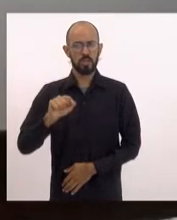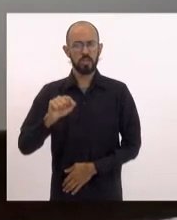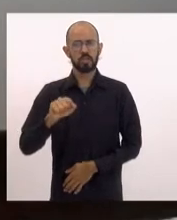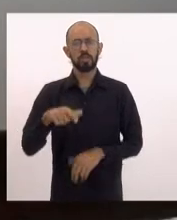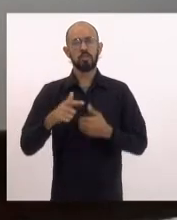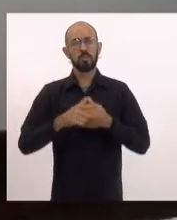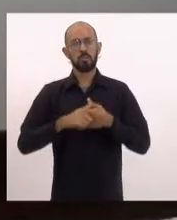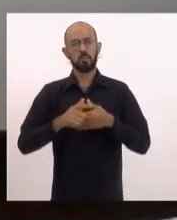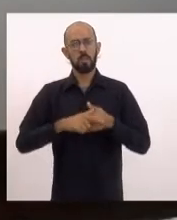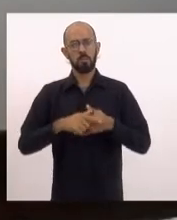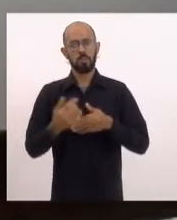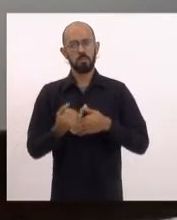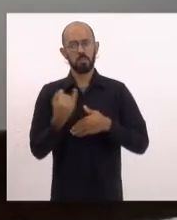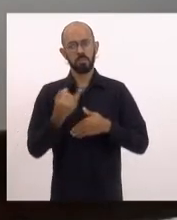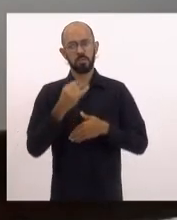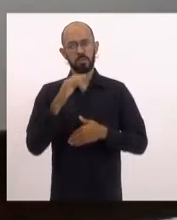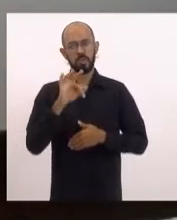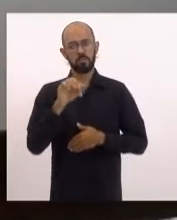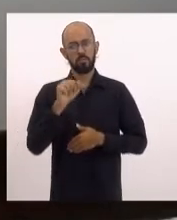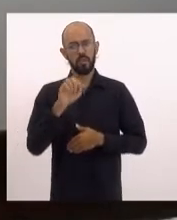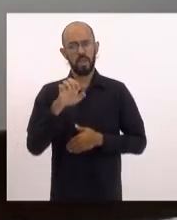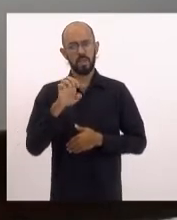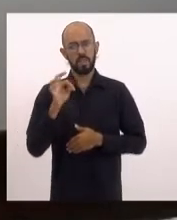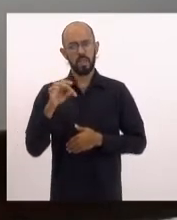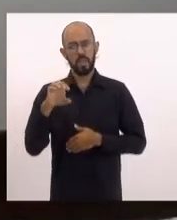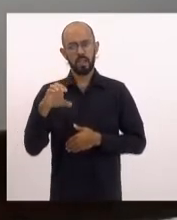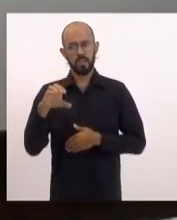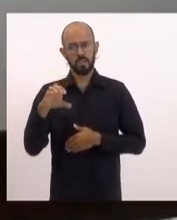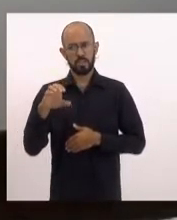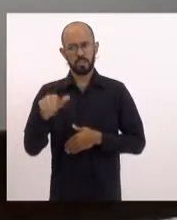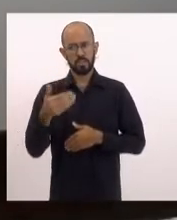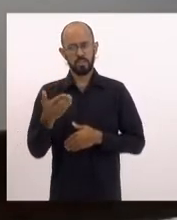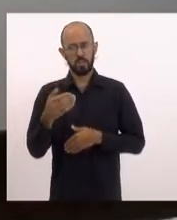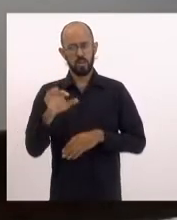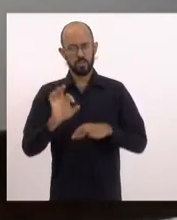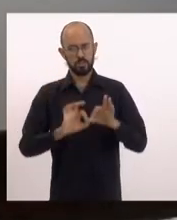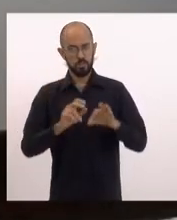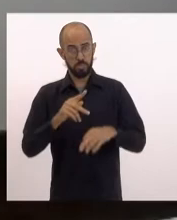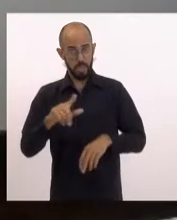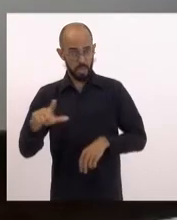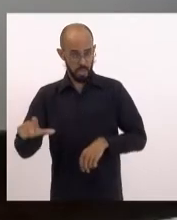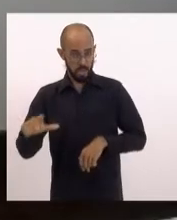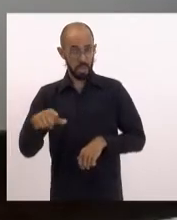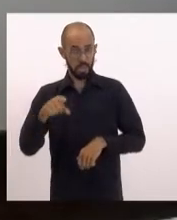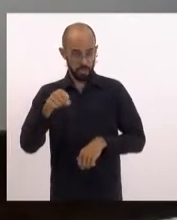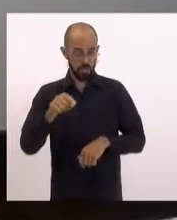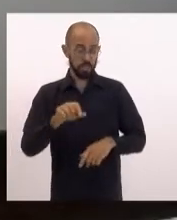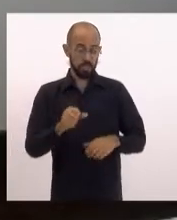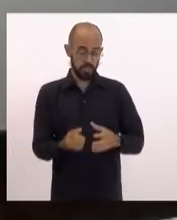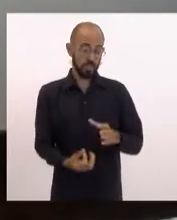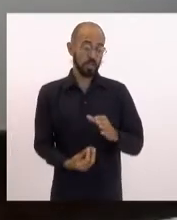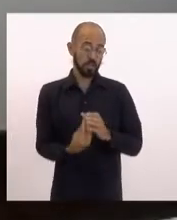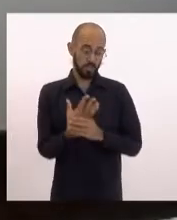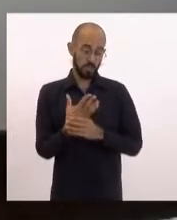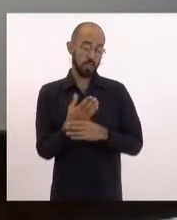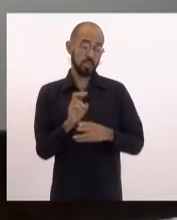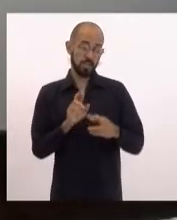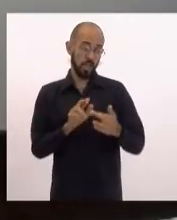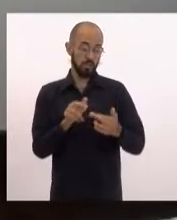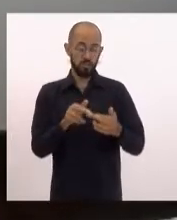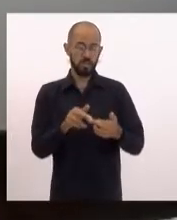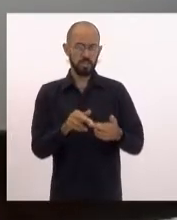na reorganização da FAETEC. Então, o projeto da Tia Ju, portanto, faz menção a esse aspecto importante. E, por último, André,